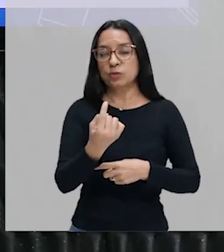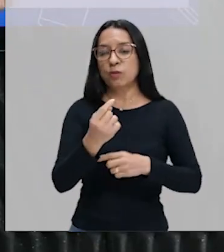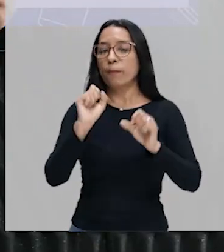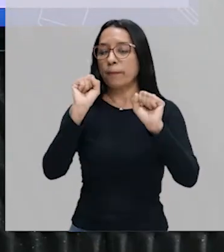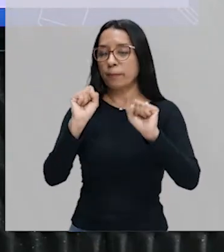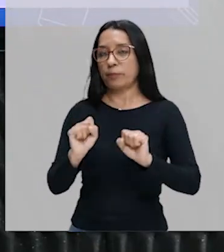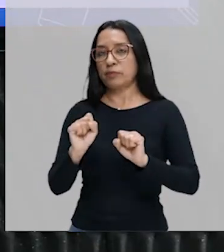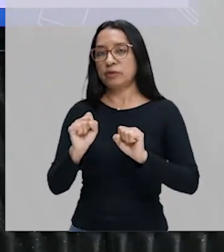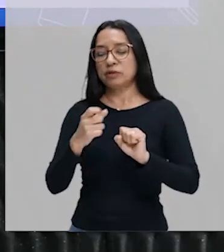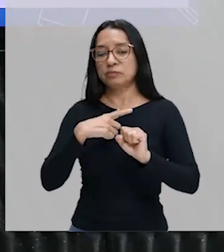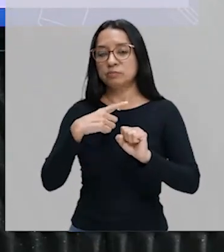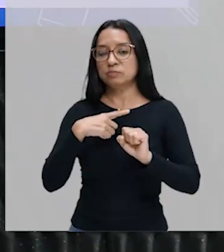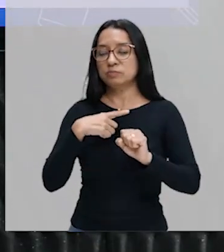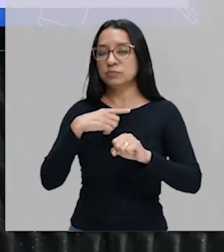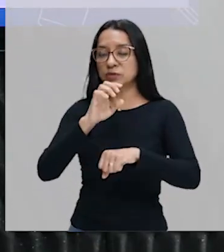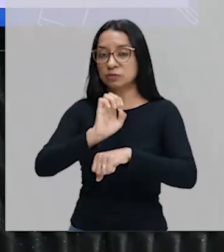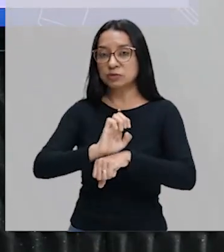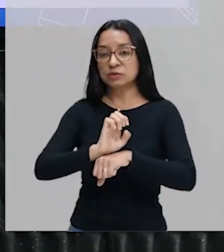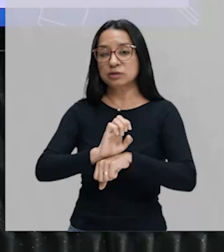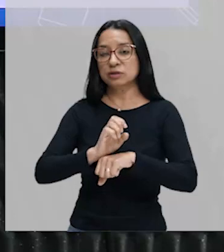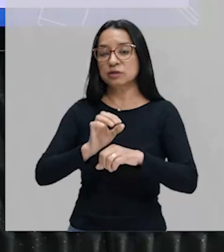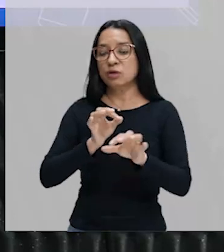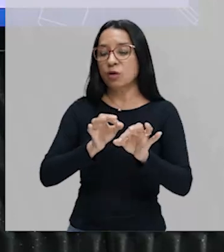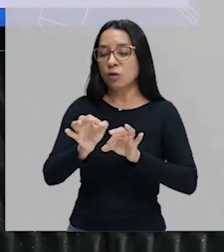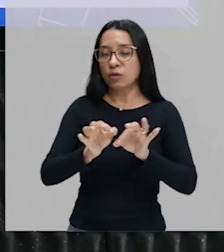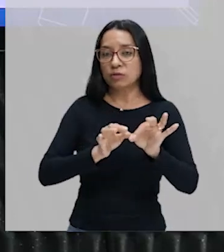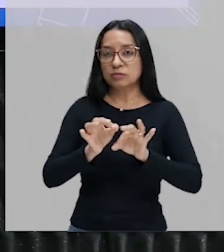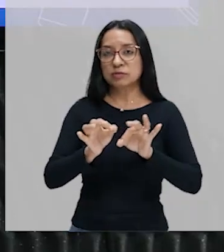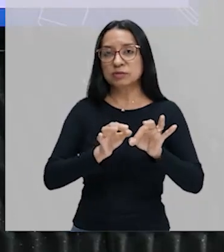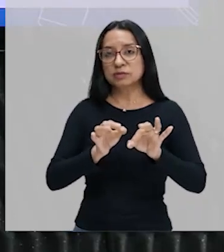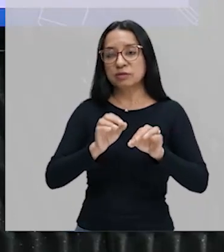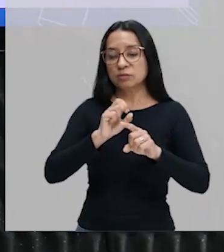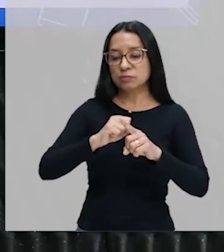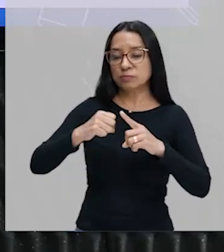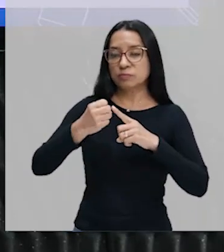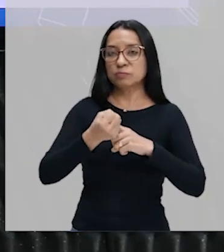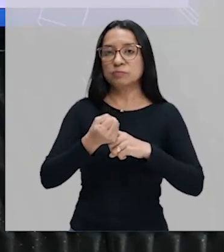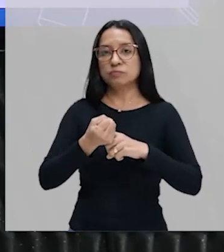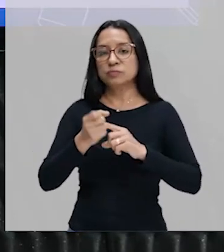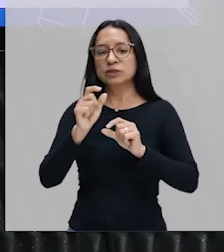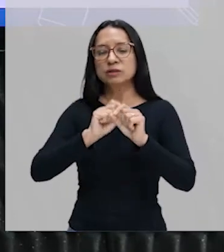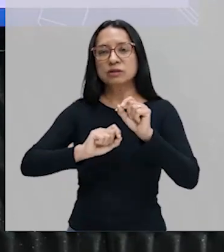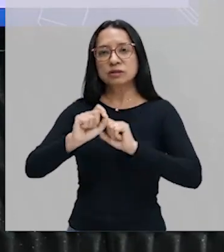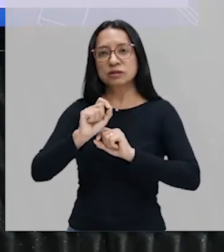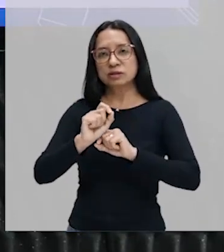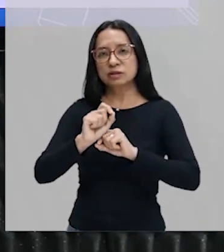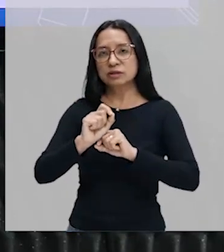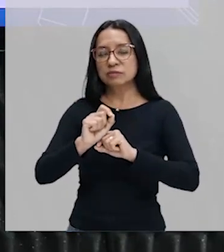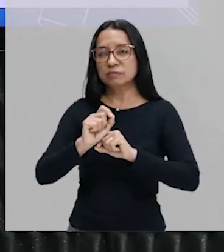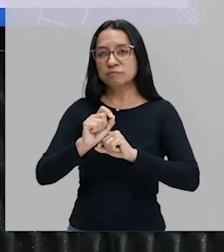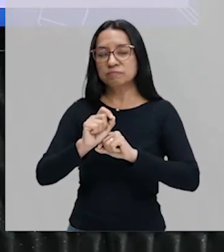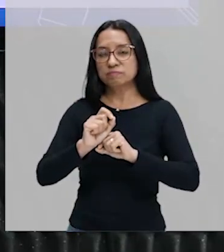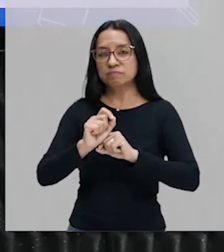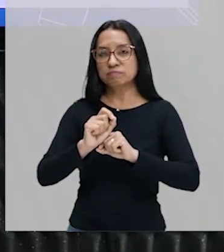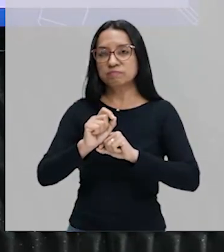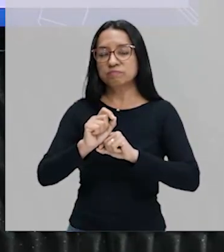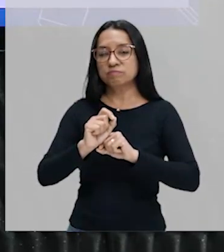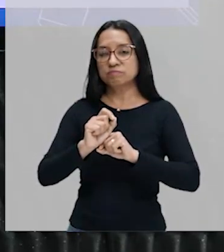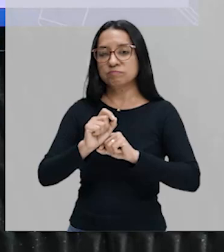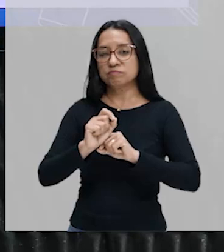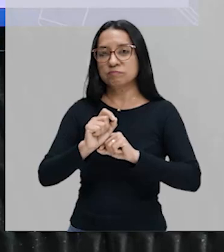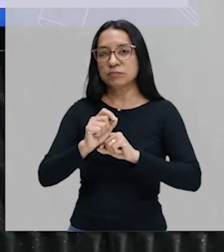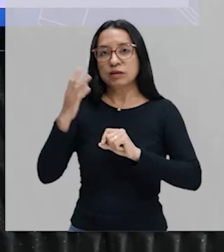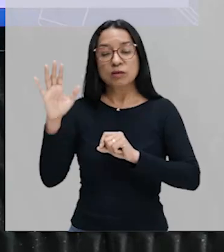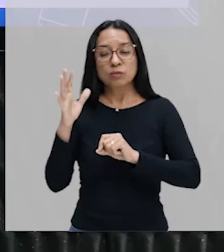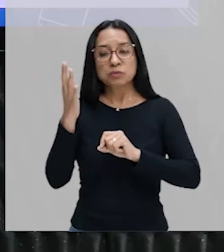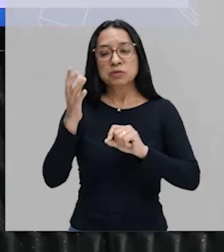tá, que dá ao Estado a forma de organizar a sociedade, e quem é que vai exercer esse poder, no caso, Marcos,